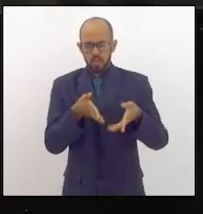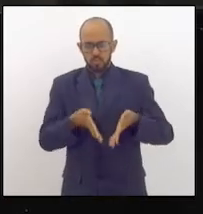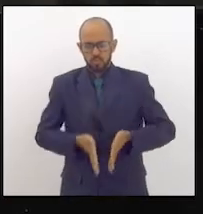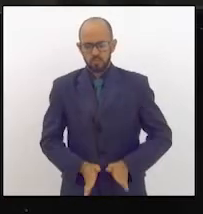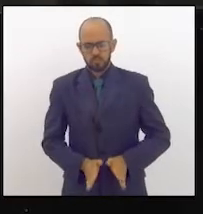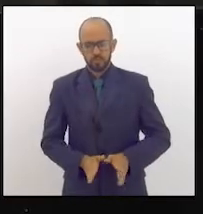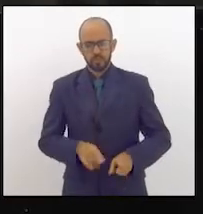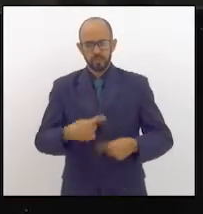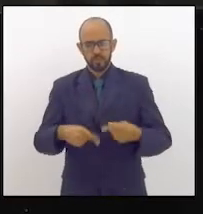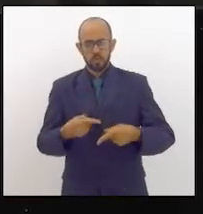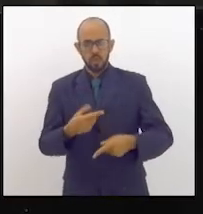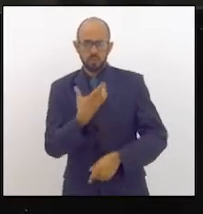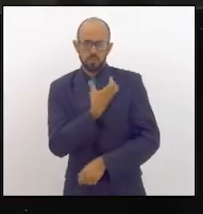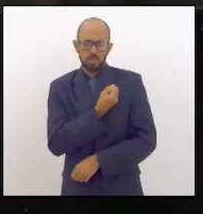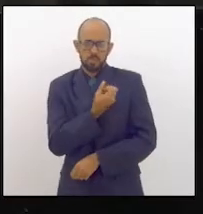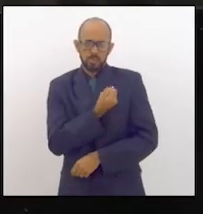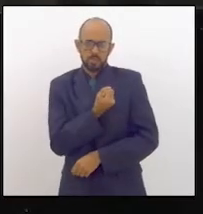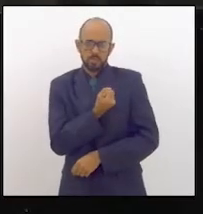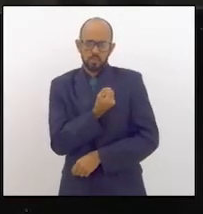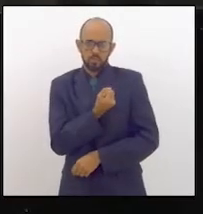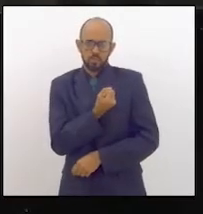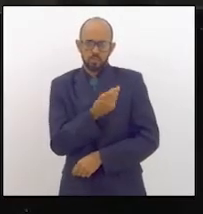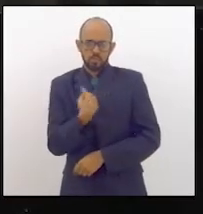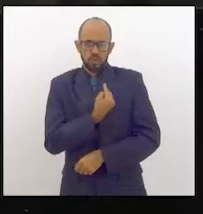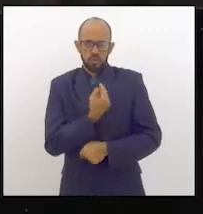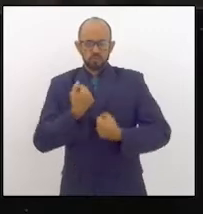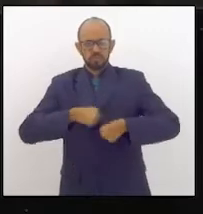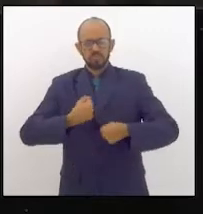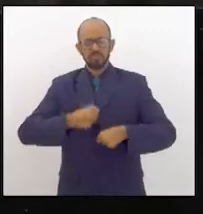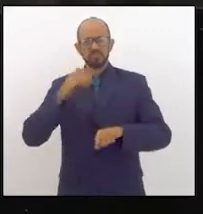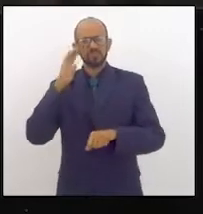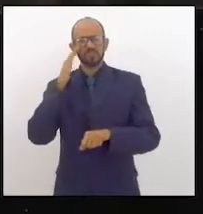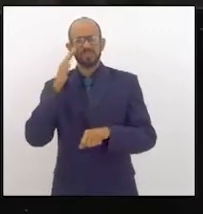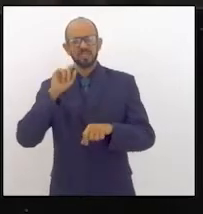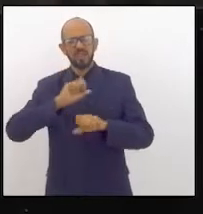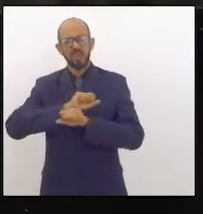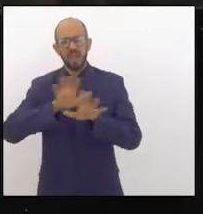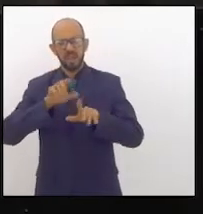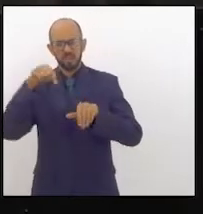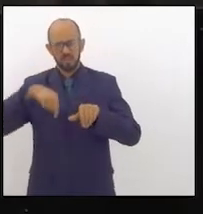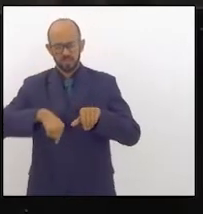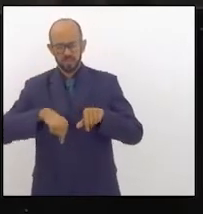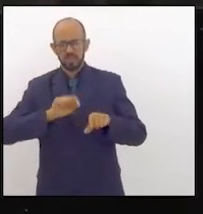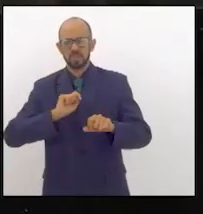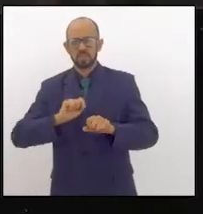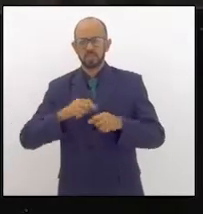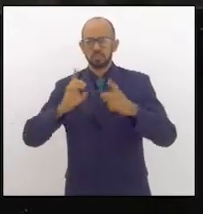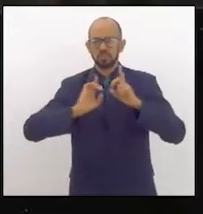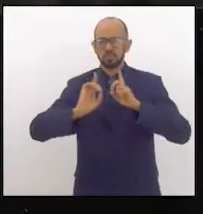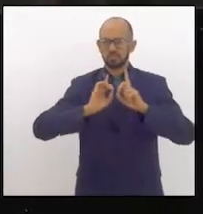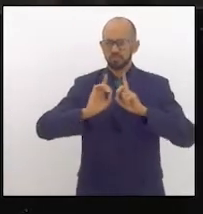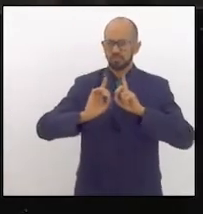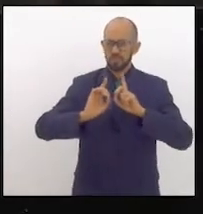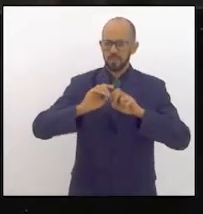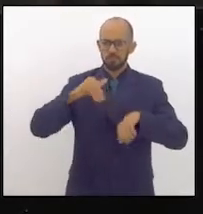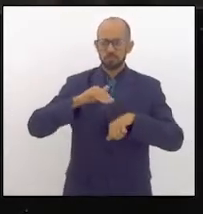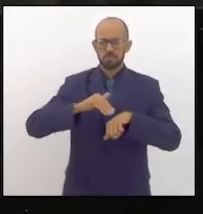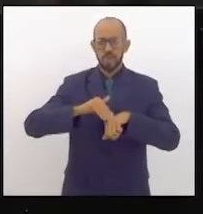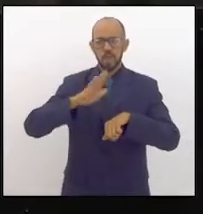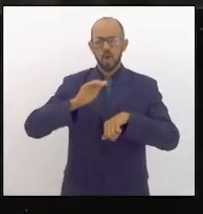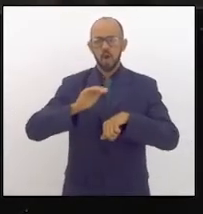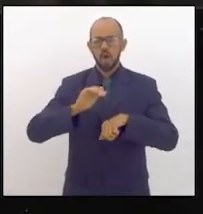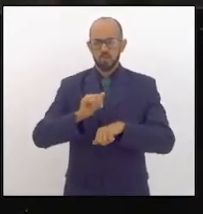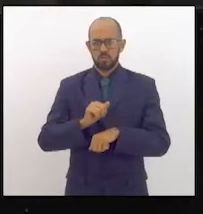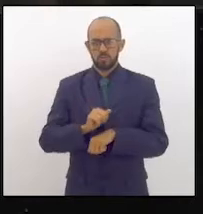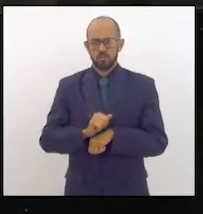puérpera e é necessário aqui que a gente faça um debate muito maior